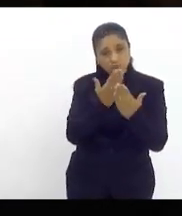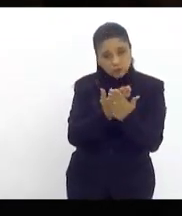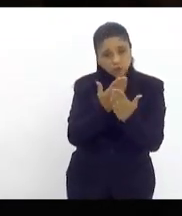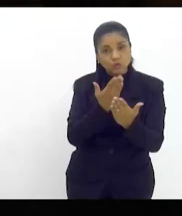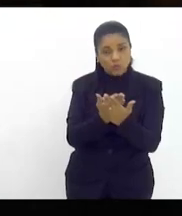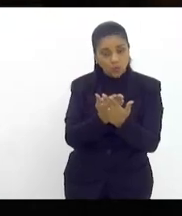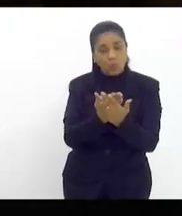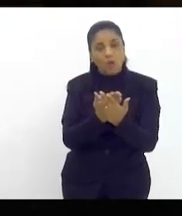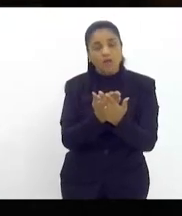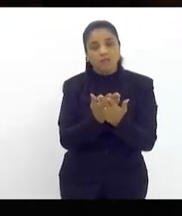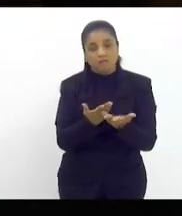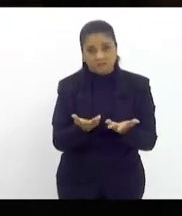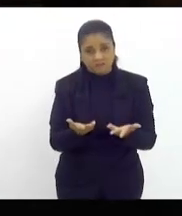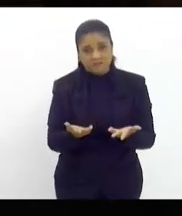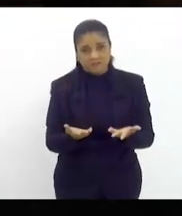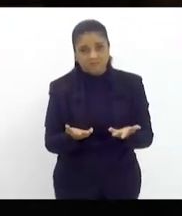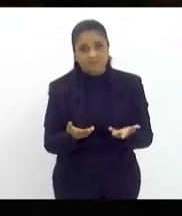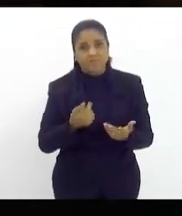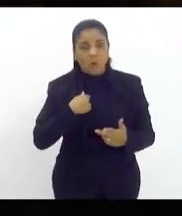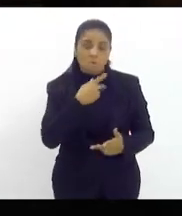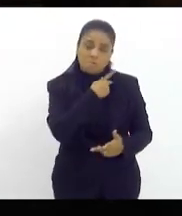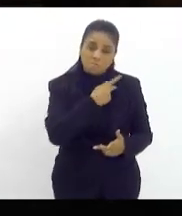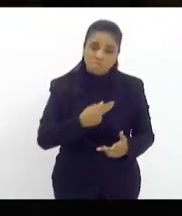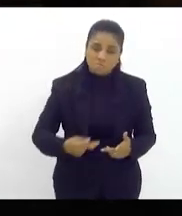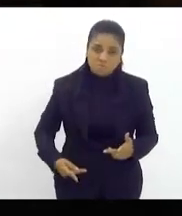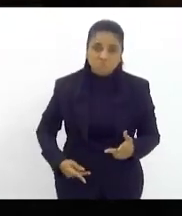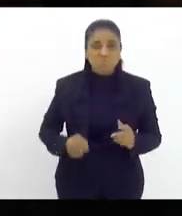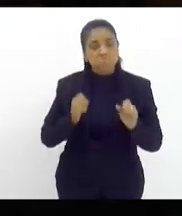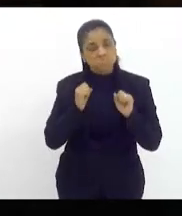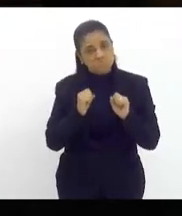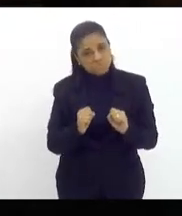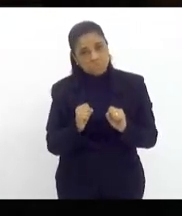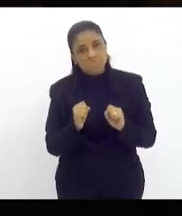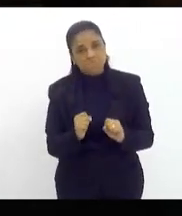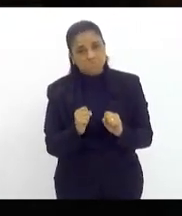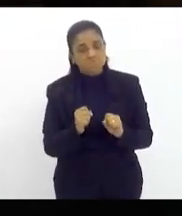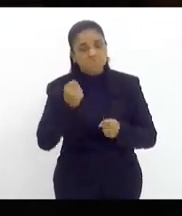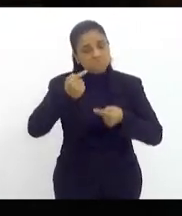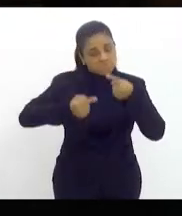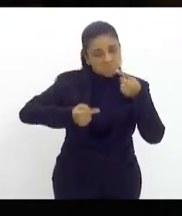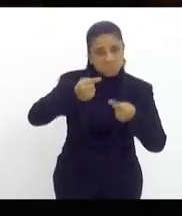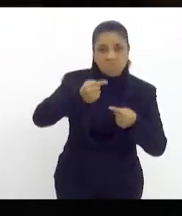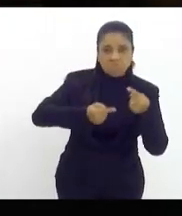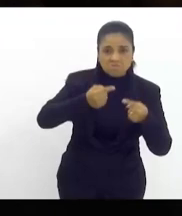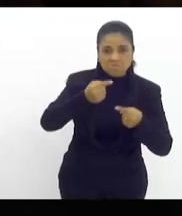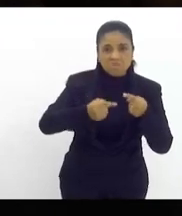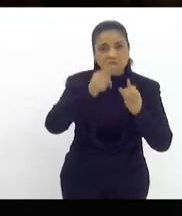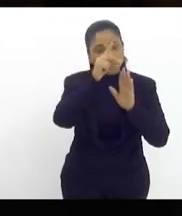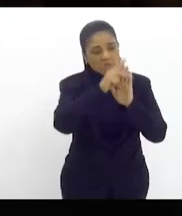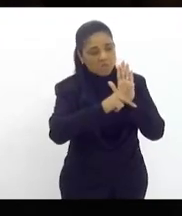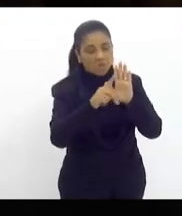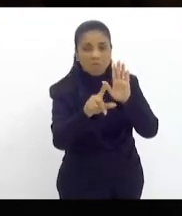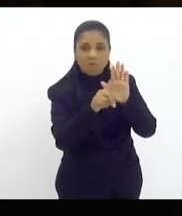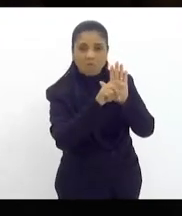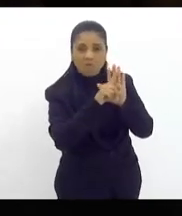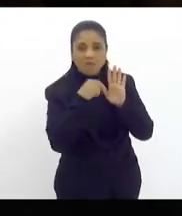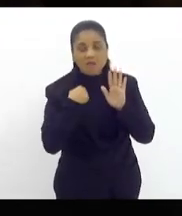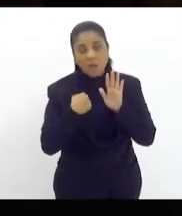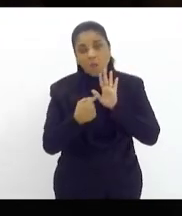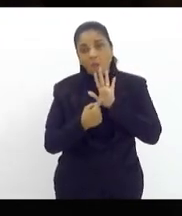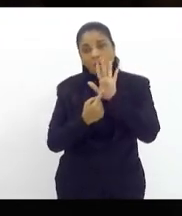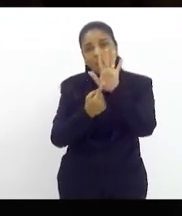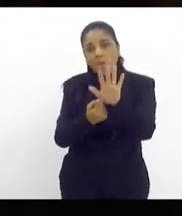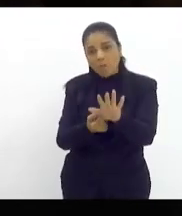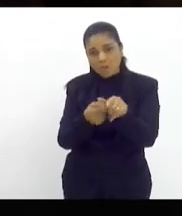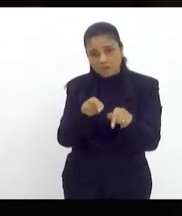e aí senhora presidenta eu espero que possamos também fazer aqui o debate sobre o projeto de lei que eu apresentei